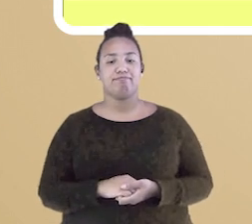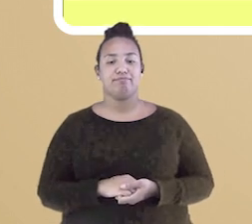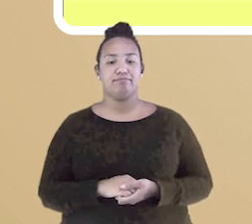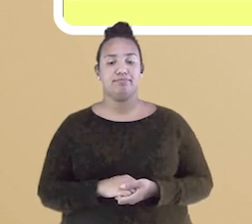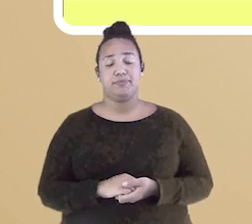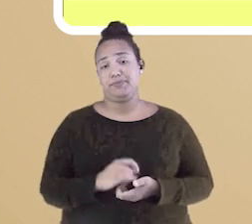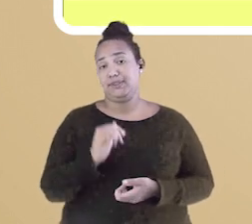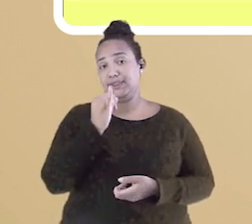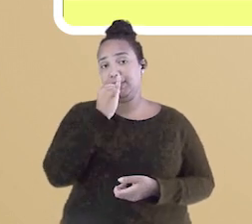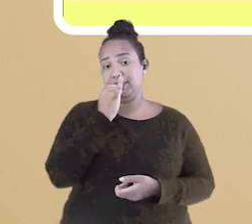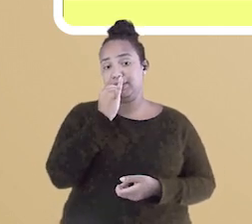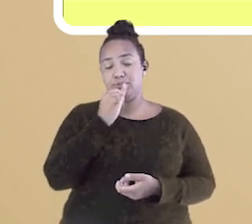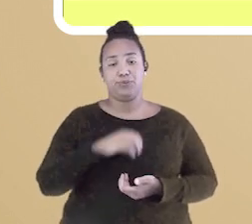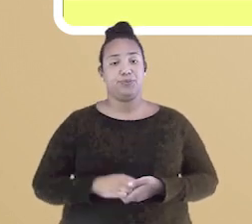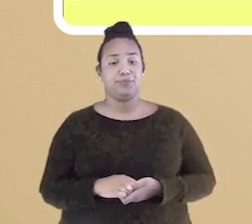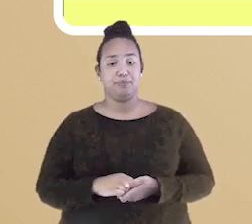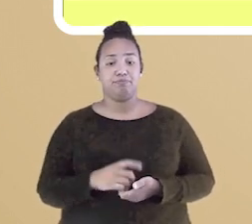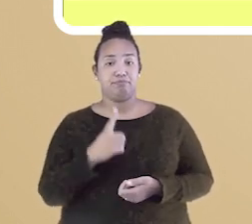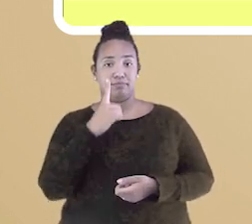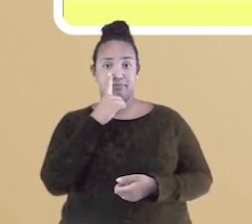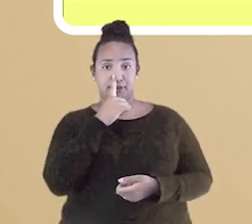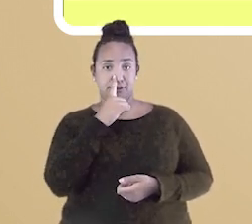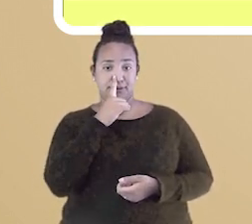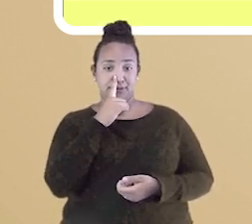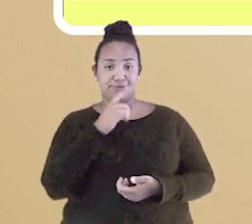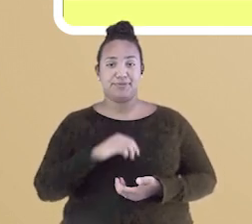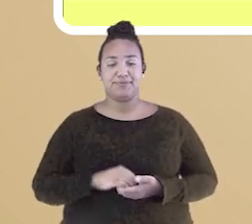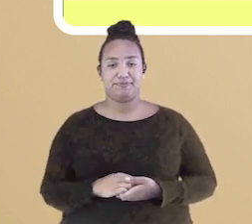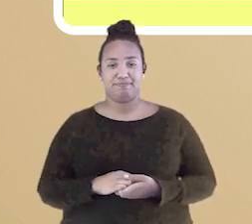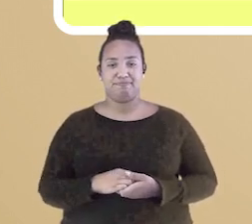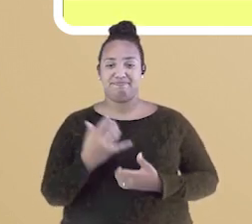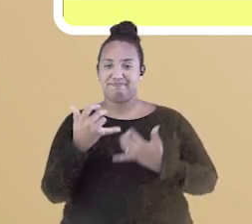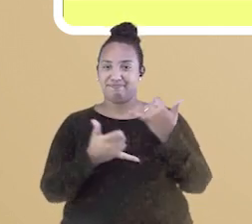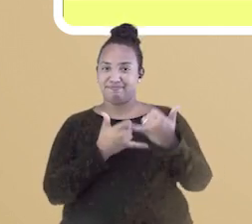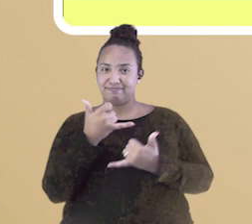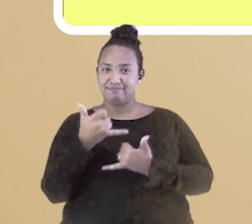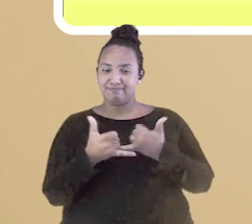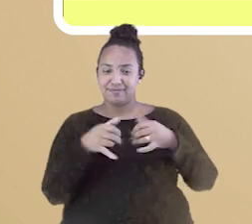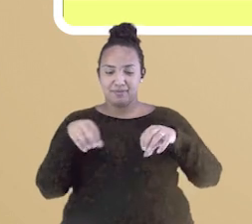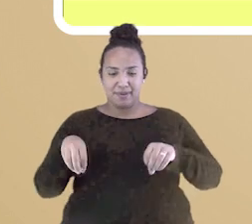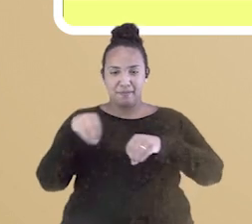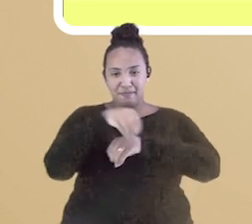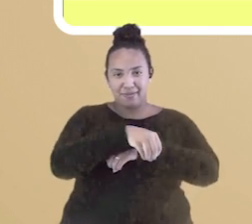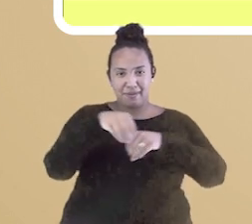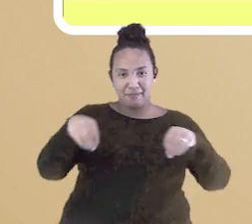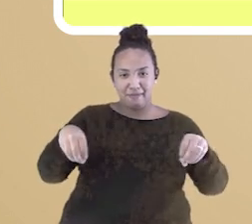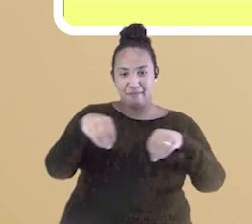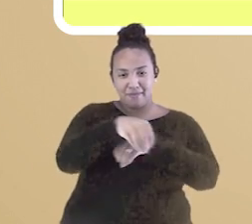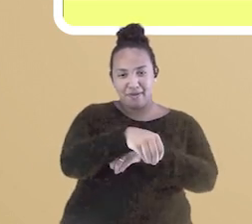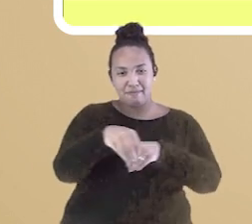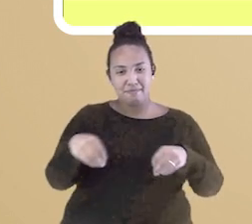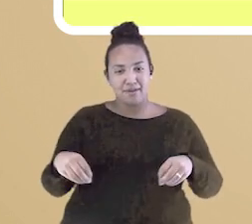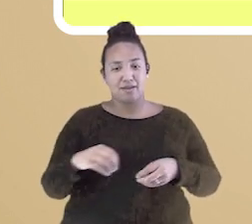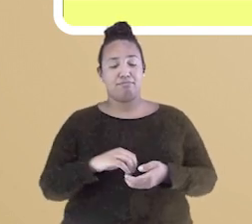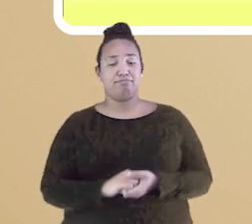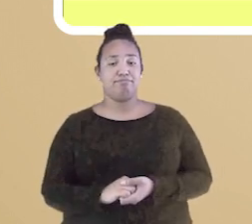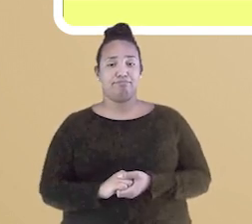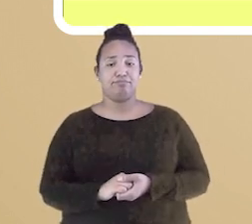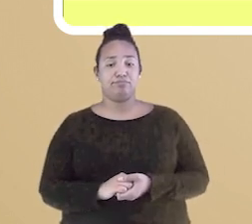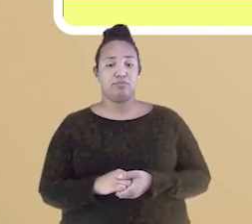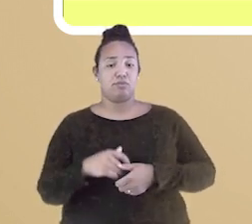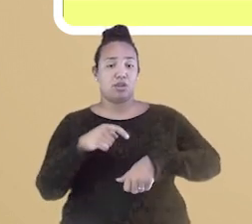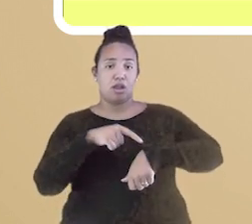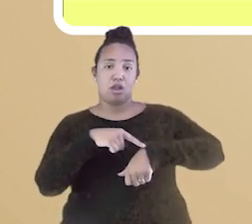de um quadrado em um biscoito, um tabuleiro de jogo de xadrez, uma almofada, um relógio